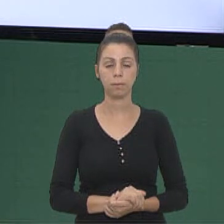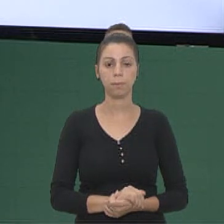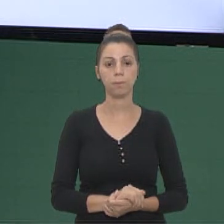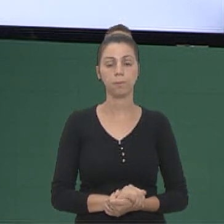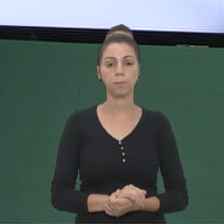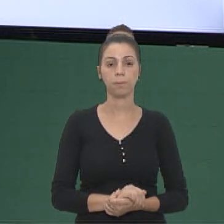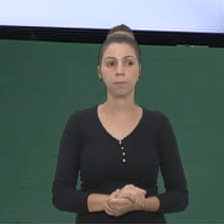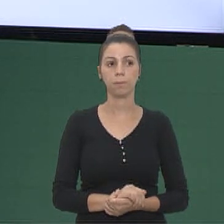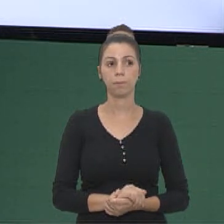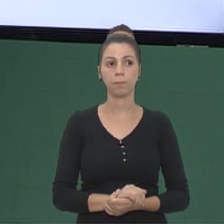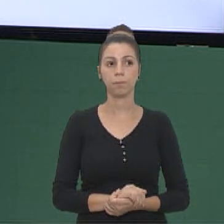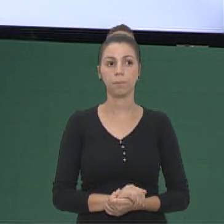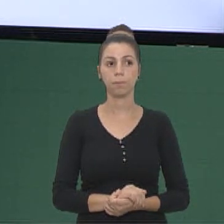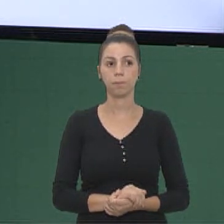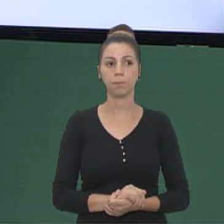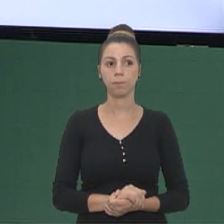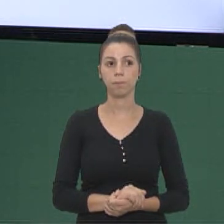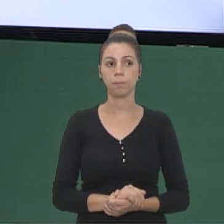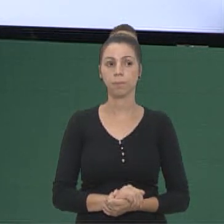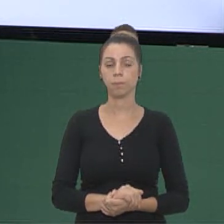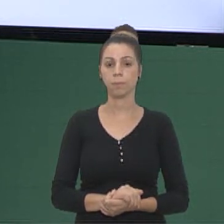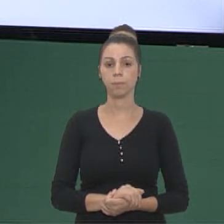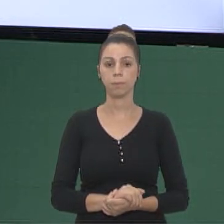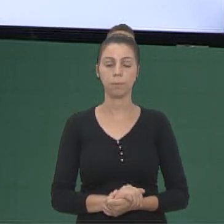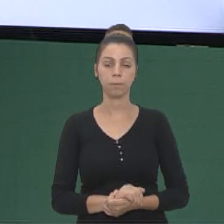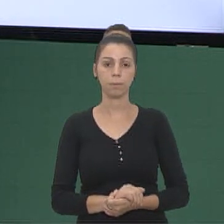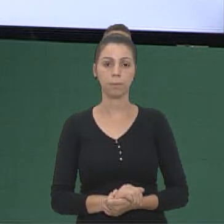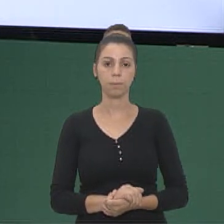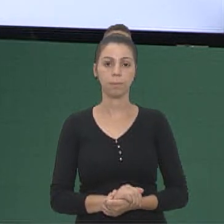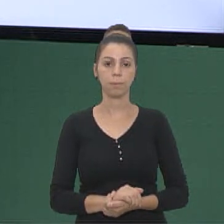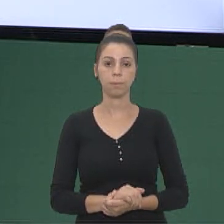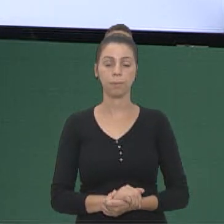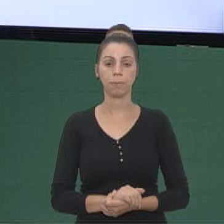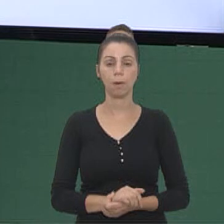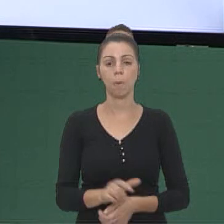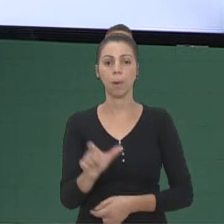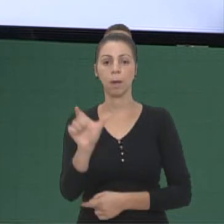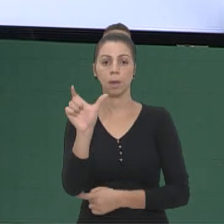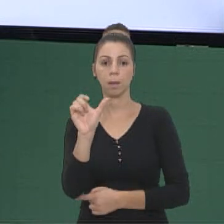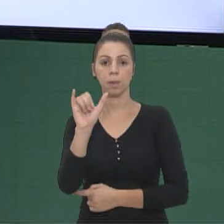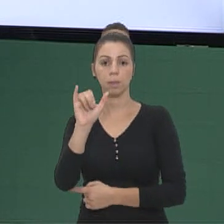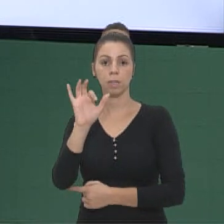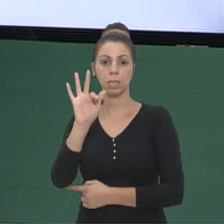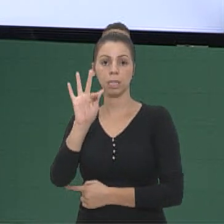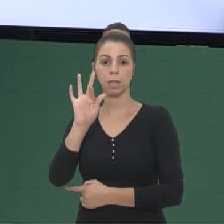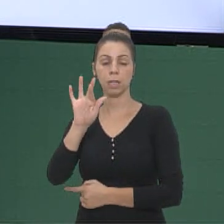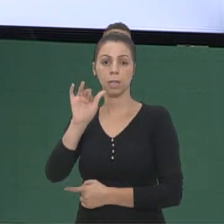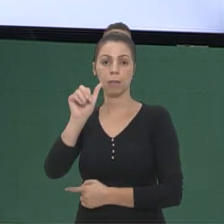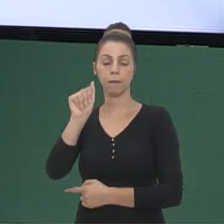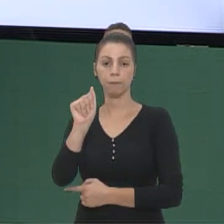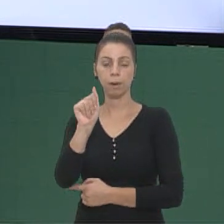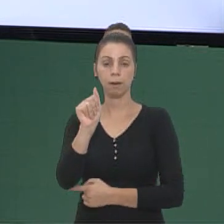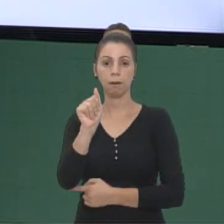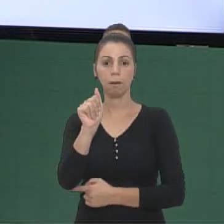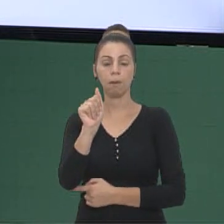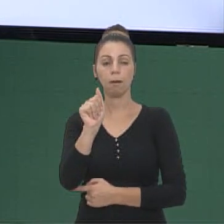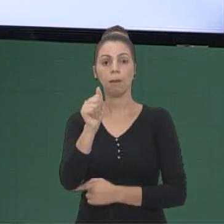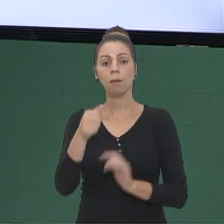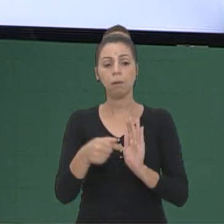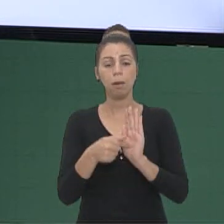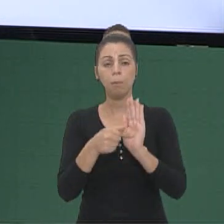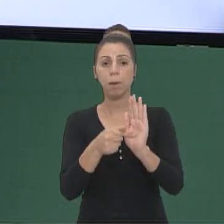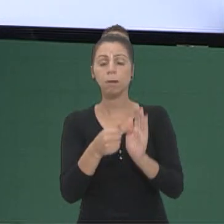cifra. Signo representa número. Então, muitas vezes que aparece a palavrinha cifra num texto, faz referência a